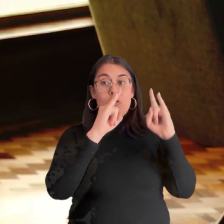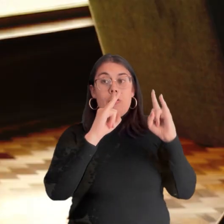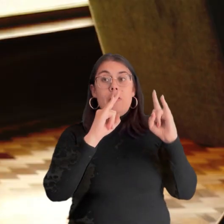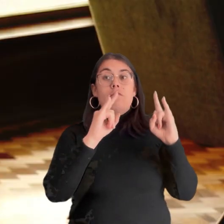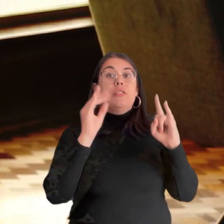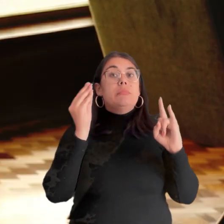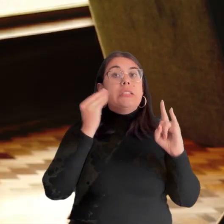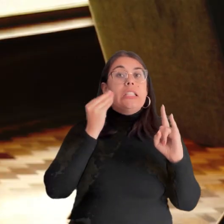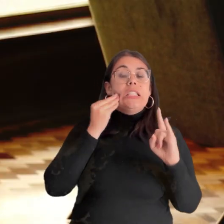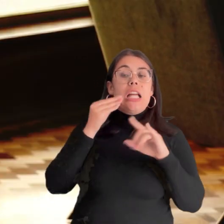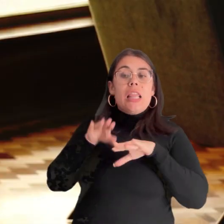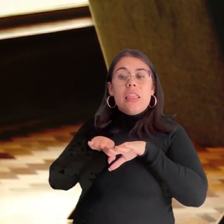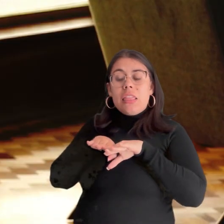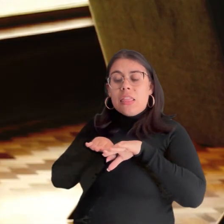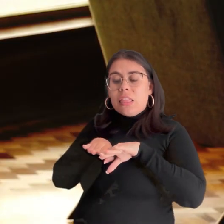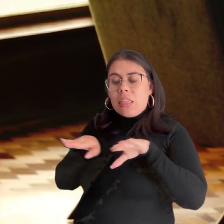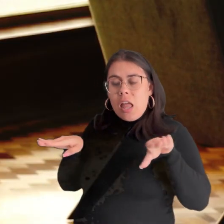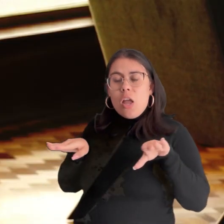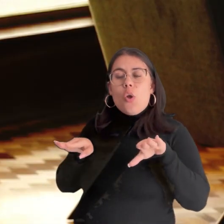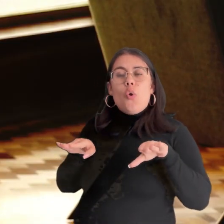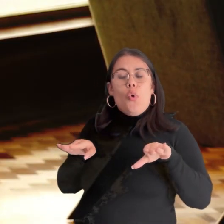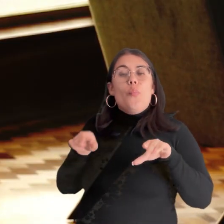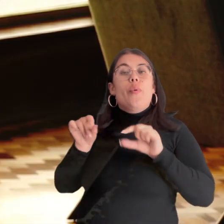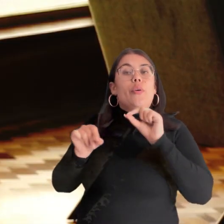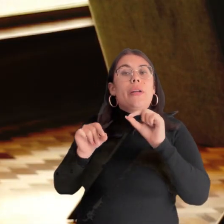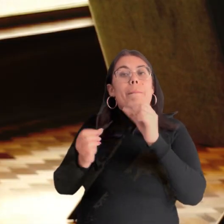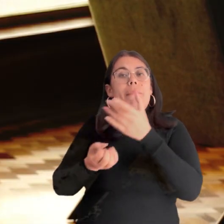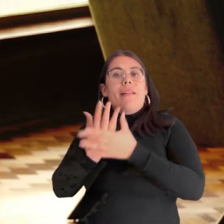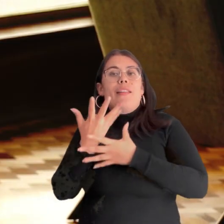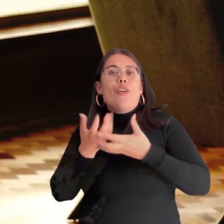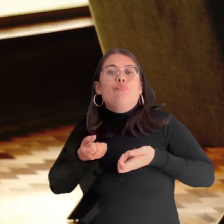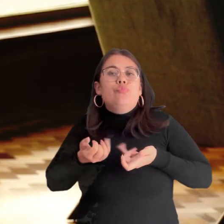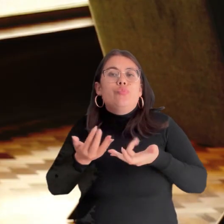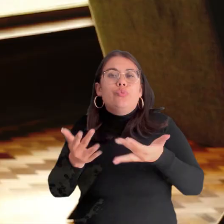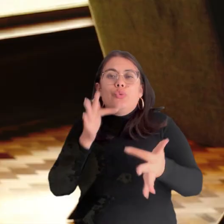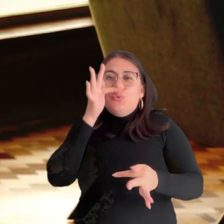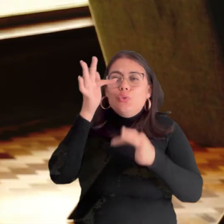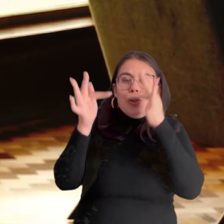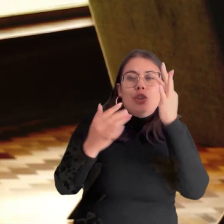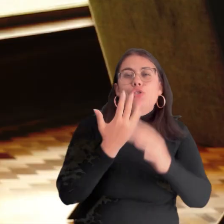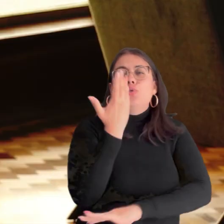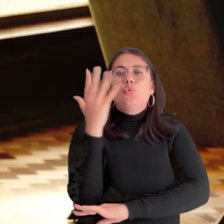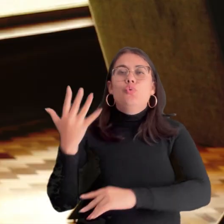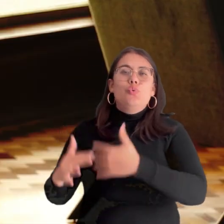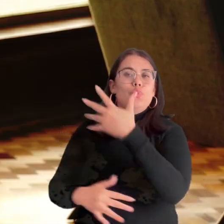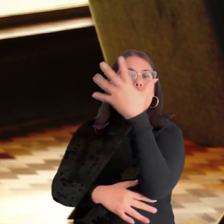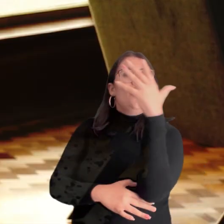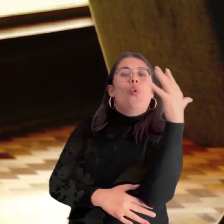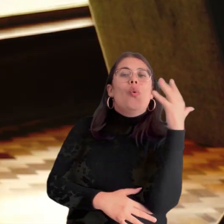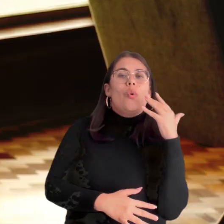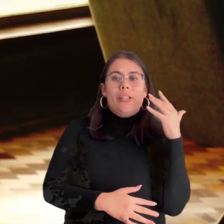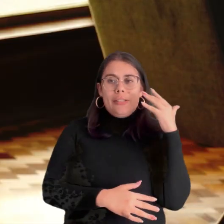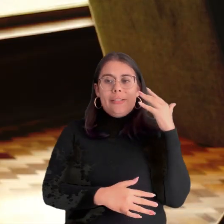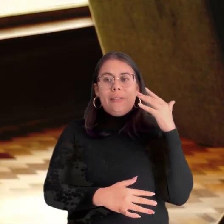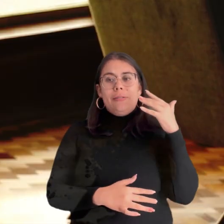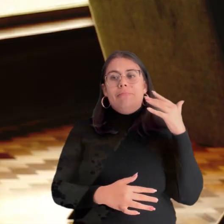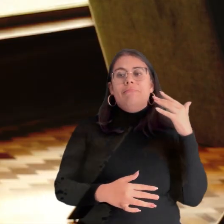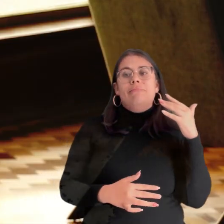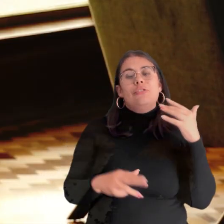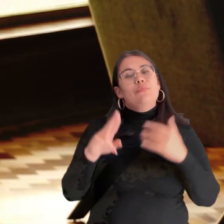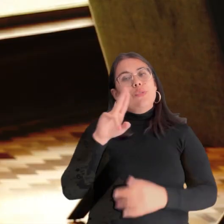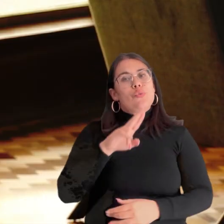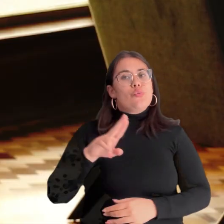moradores, né? Um jardim que era tanto para ser usufruído no térreo como para ser visto dos